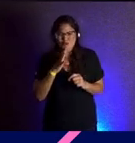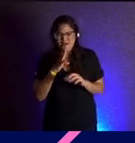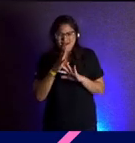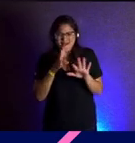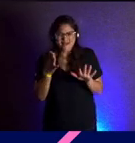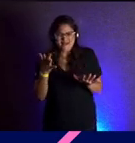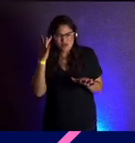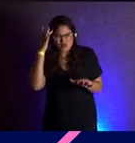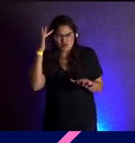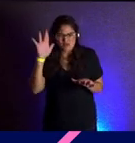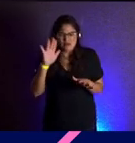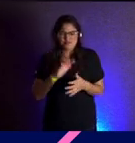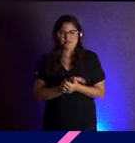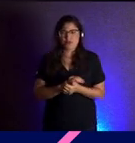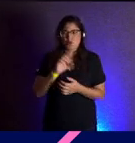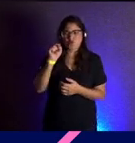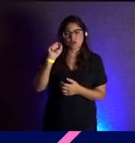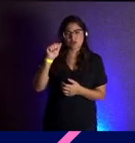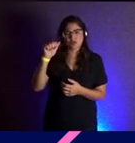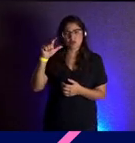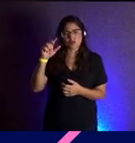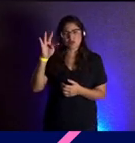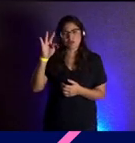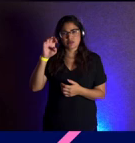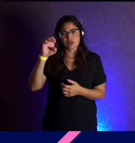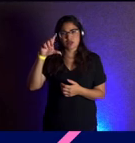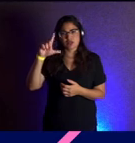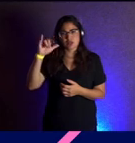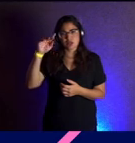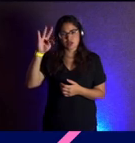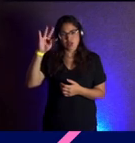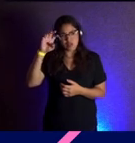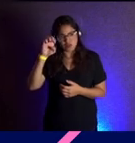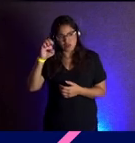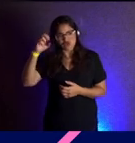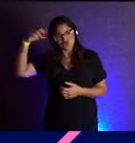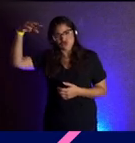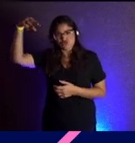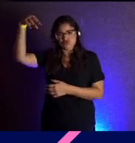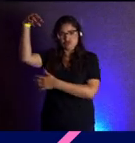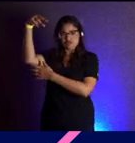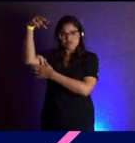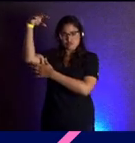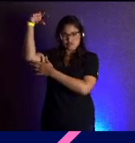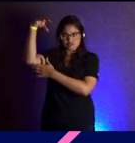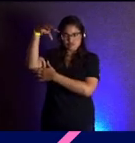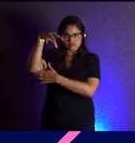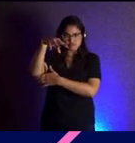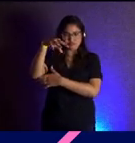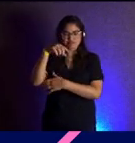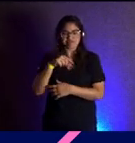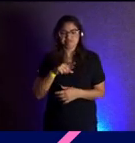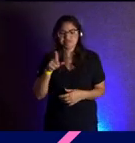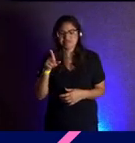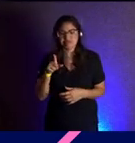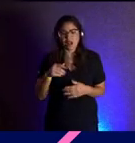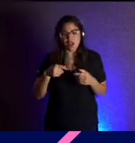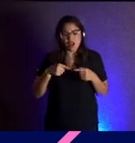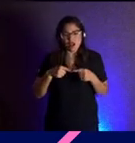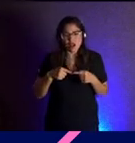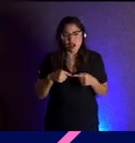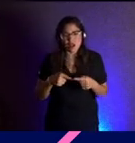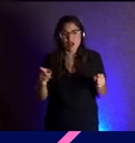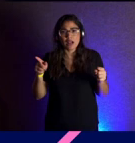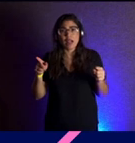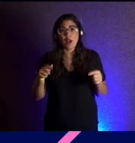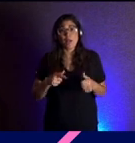O Landsat, que é um satélite lançado pela NASA, o primeiro país, a primeira instituição que disponibilizou